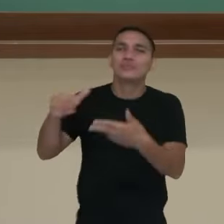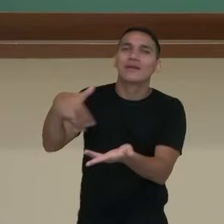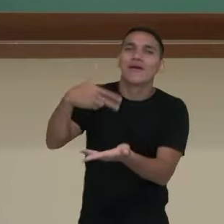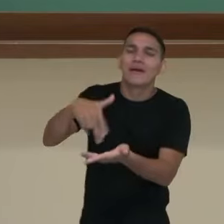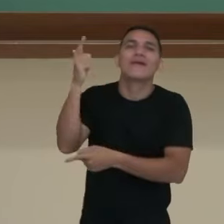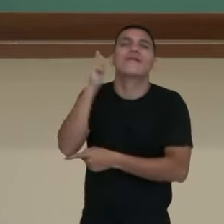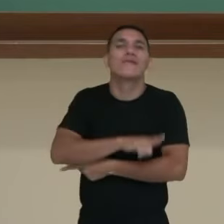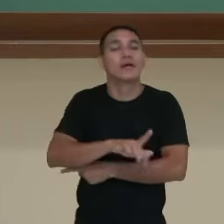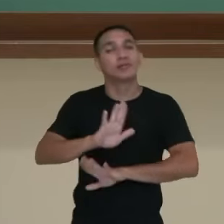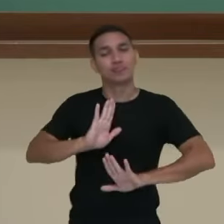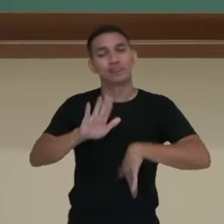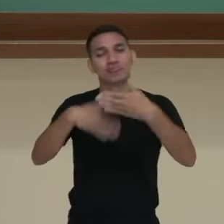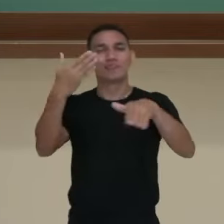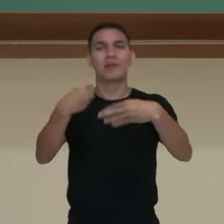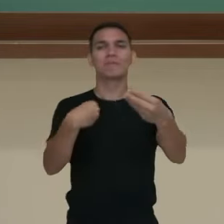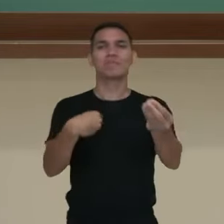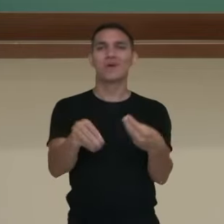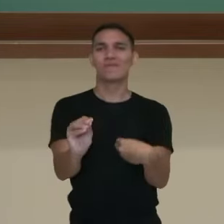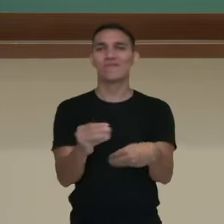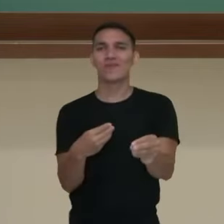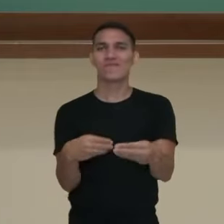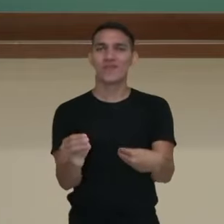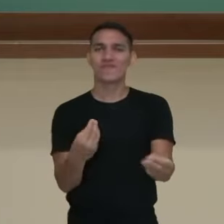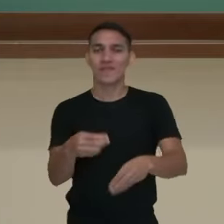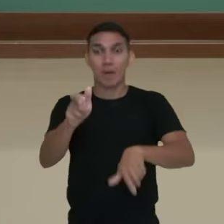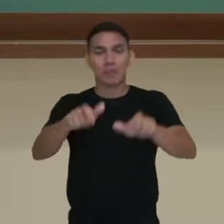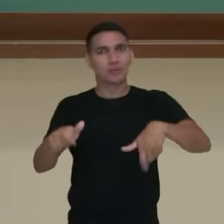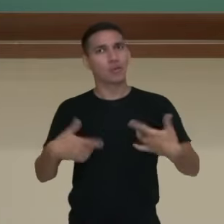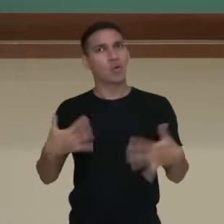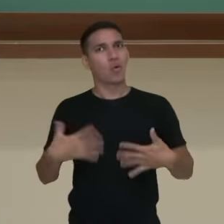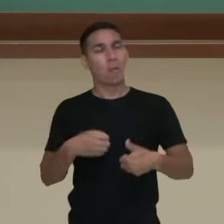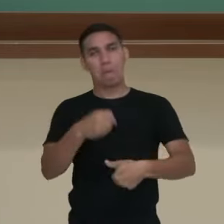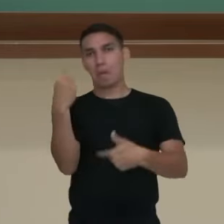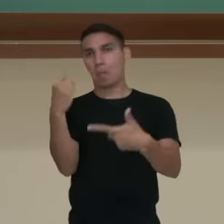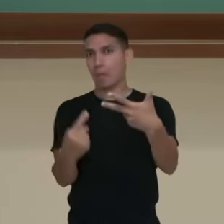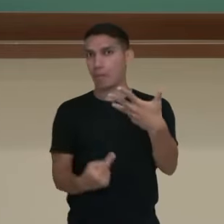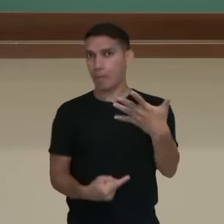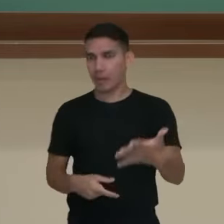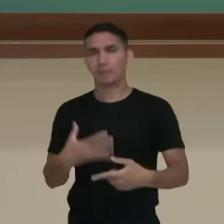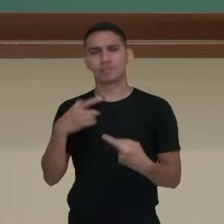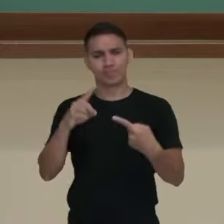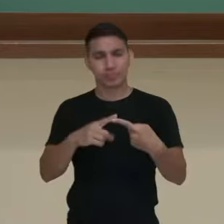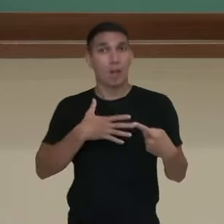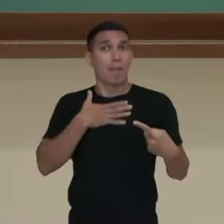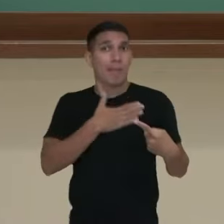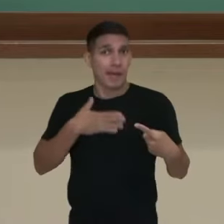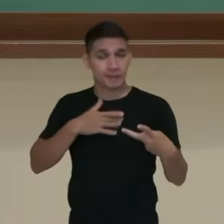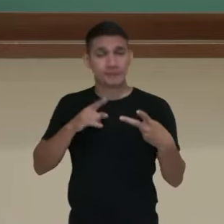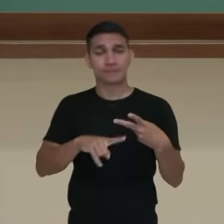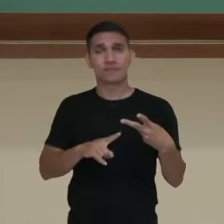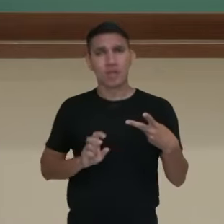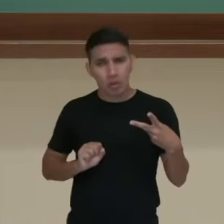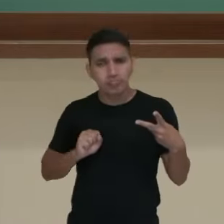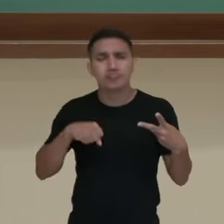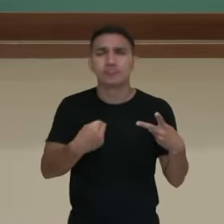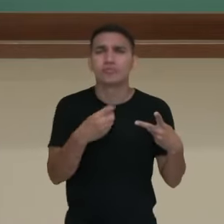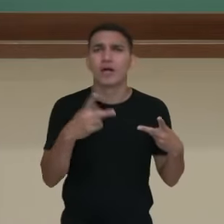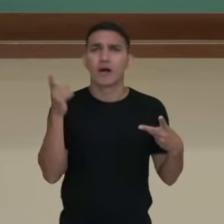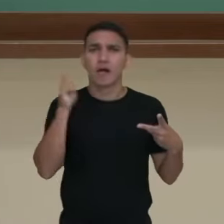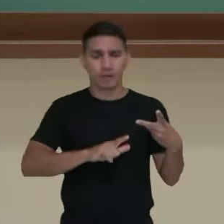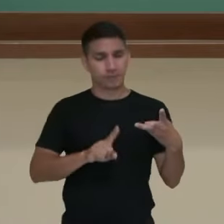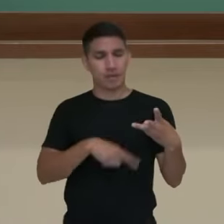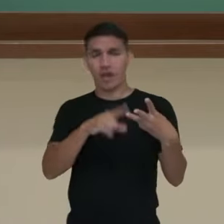desenvolver a flexibilidade dos seus dançarinos. Olha quanta coisa, hein? Bem-estar, resistência física, força